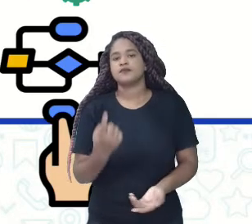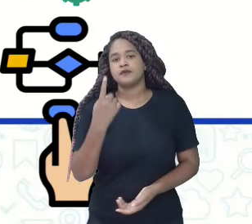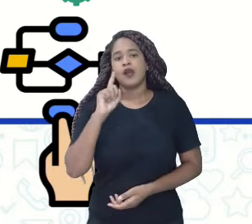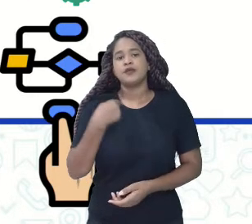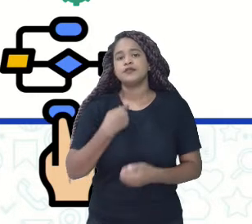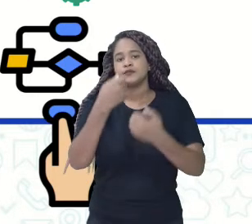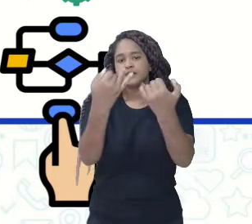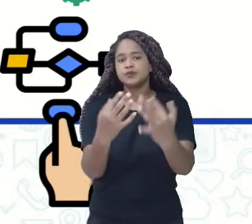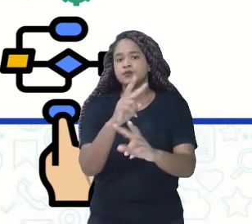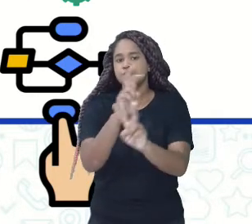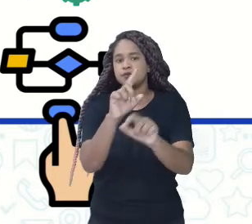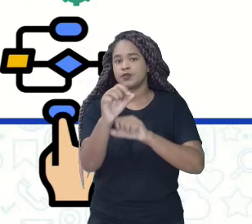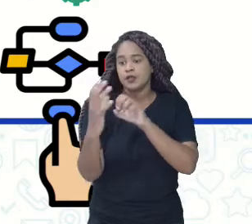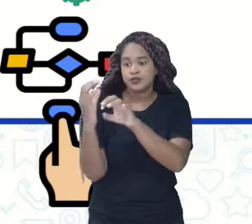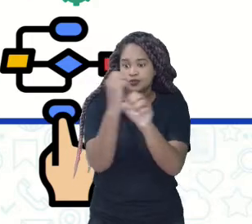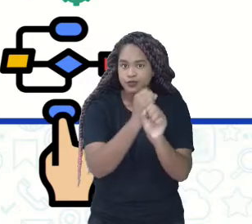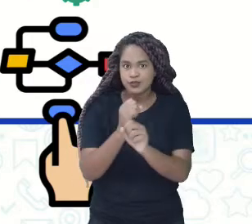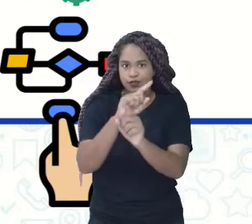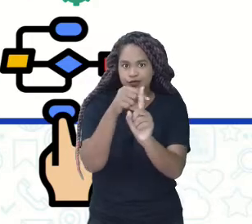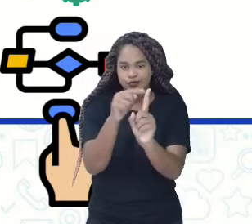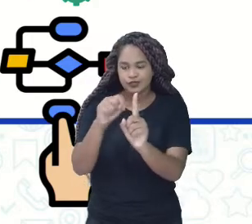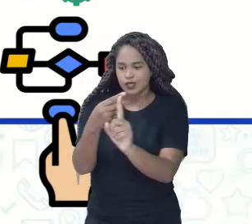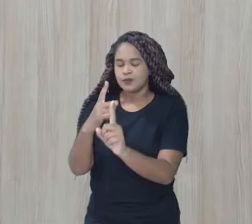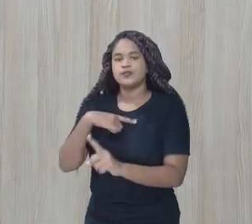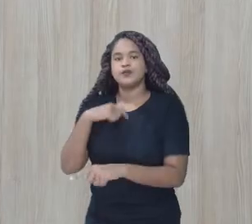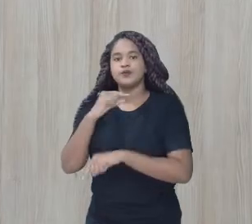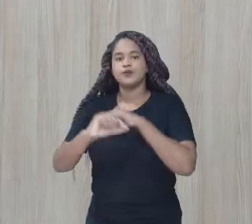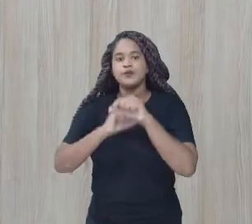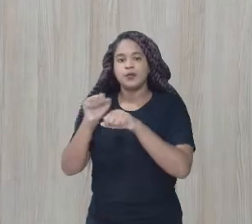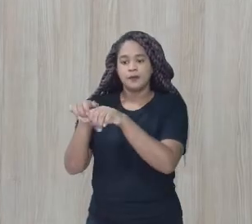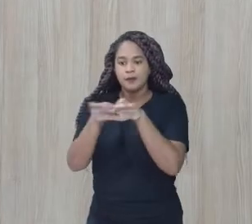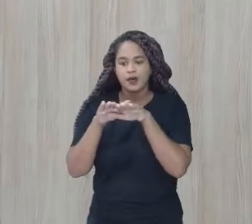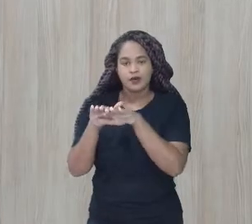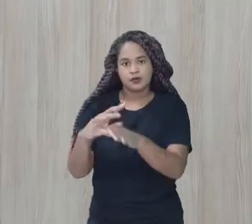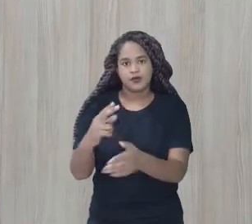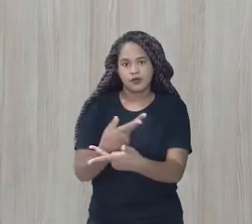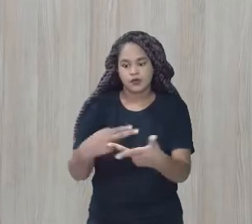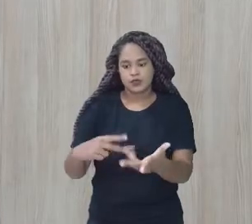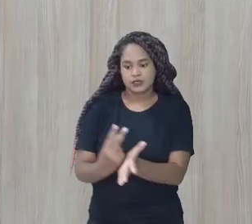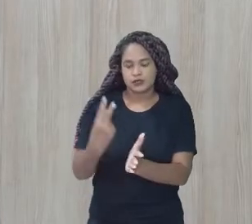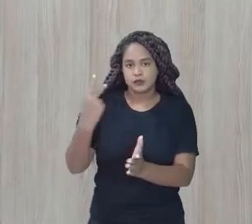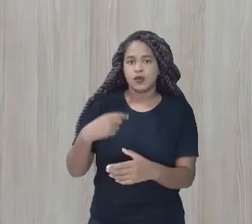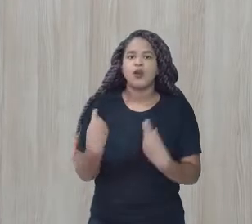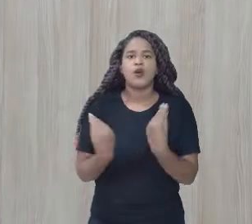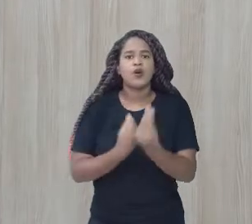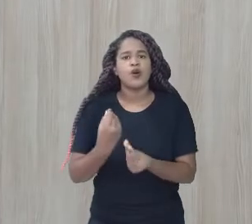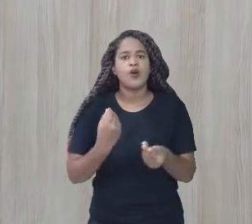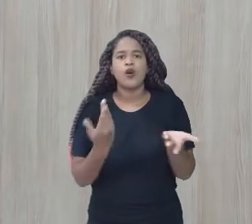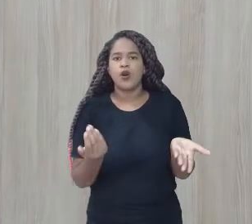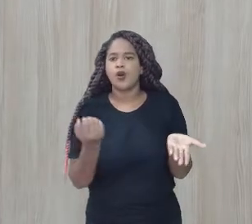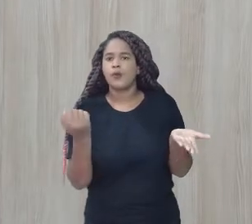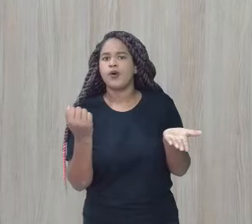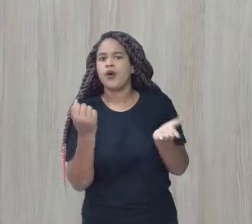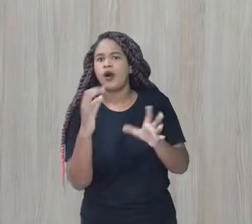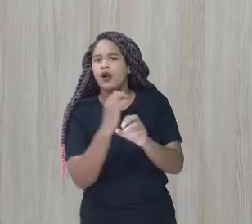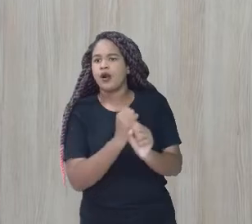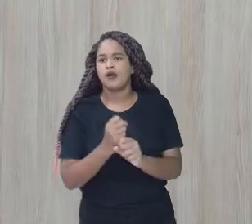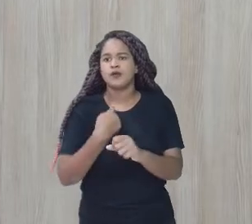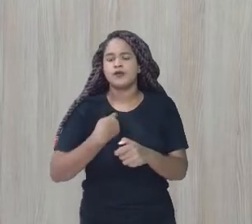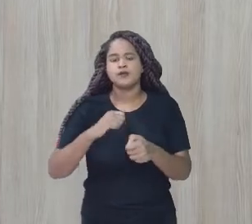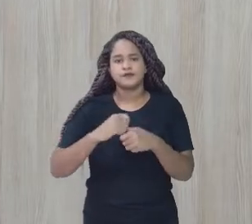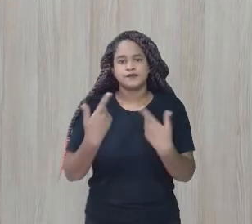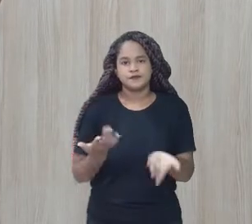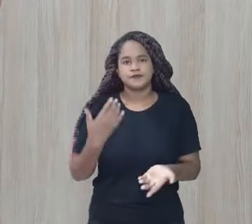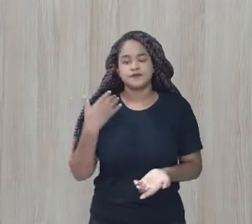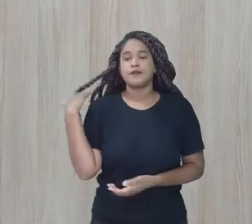ali tem um padrão de comportamento, como é que eu faço aquele tipo de atividade. A gente vai verificar a abstração, se a gente precisa